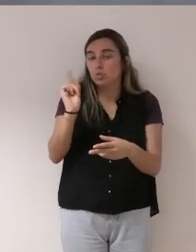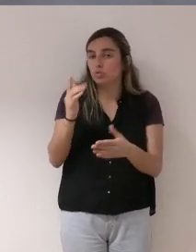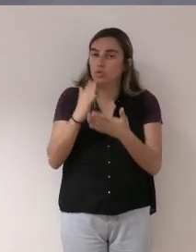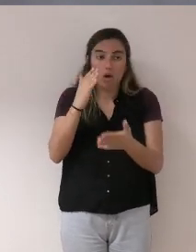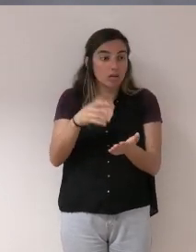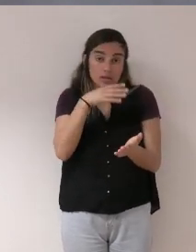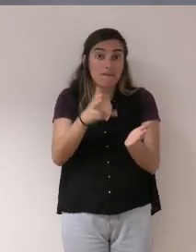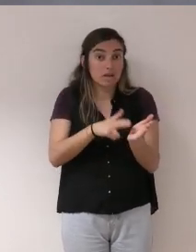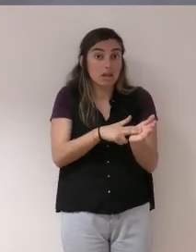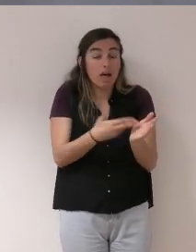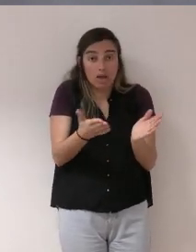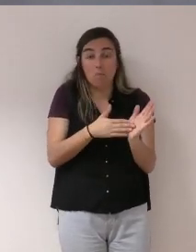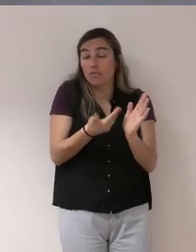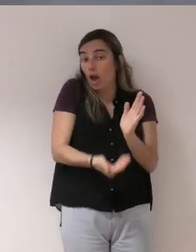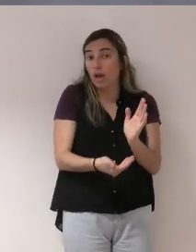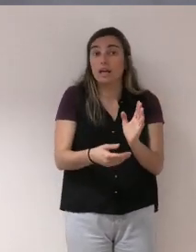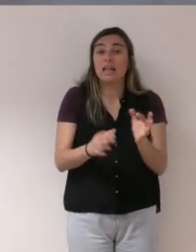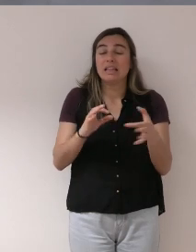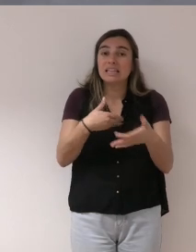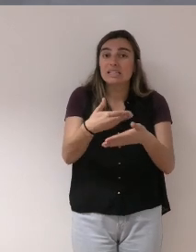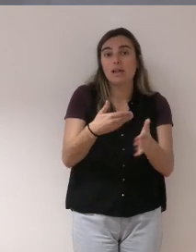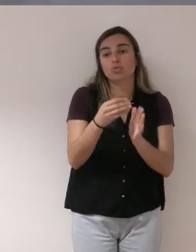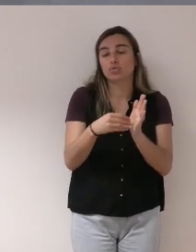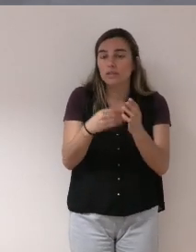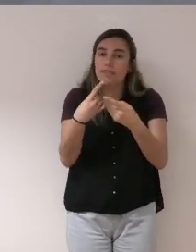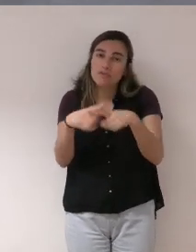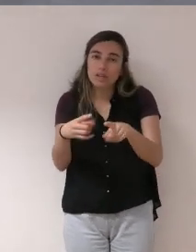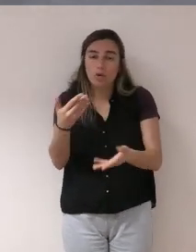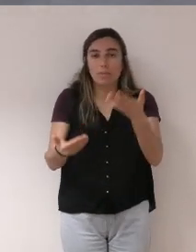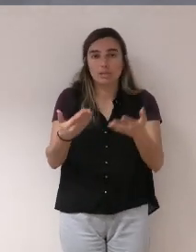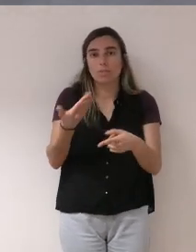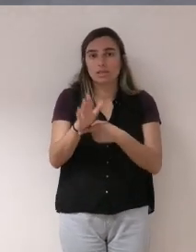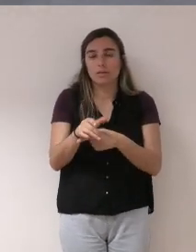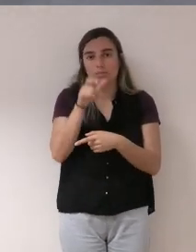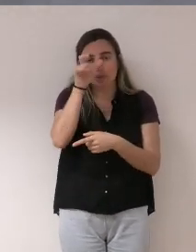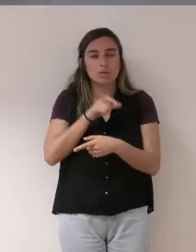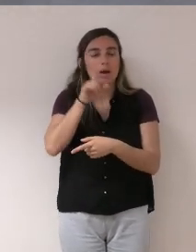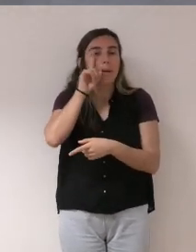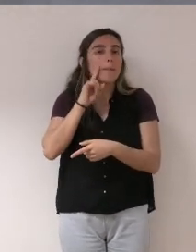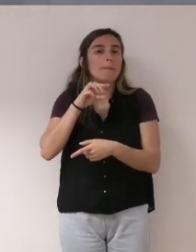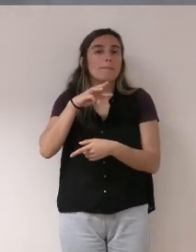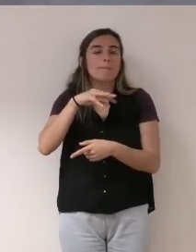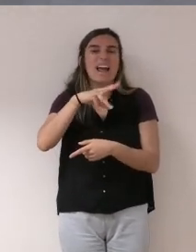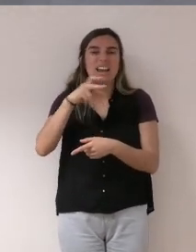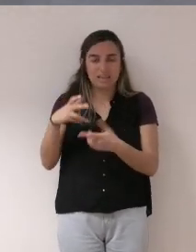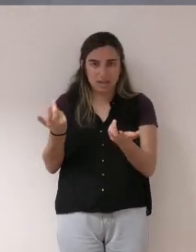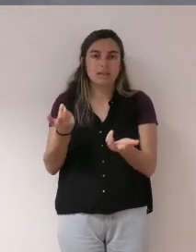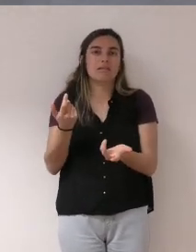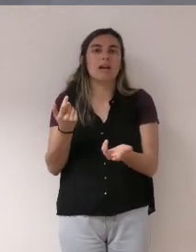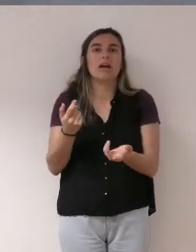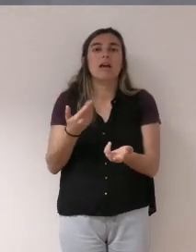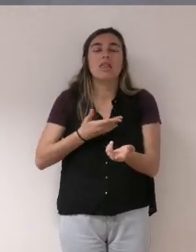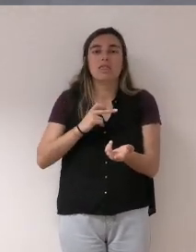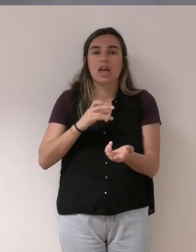é? É que a sua relação com a escrita, desse ponto de vista, é muito diferente daquilo que eu diria, por exemplo, a Maria Velho da Costa, Lançol, sei lá,